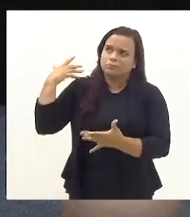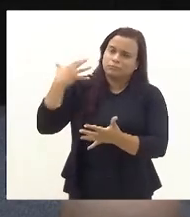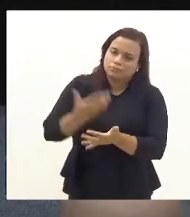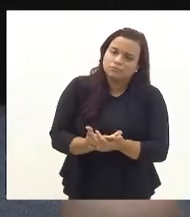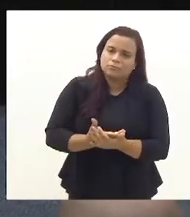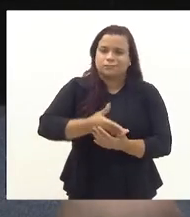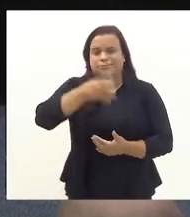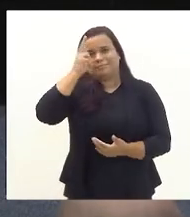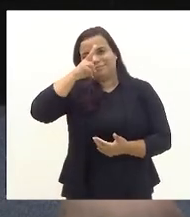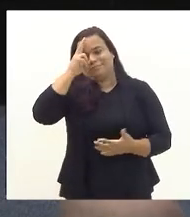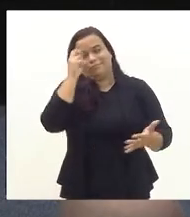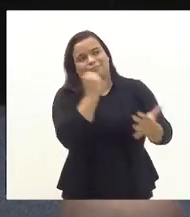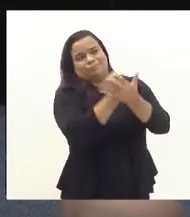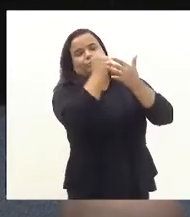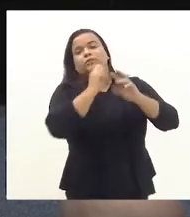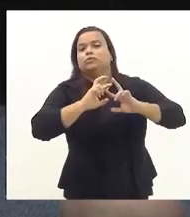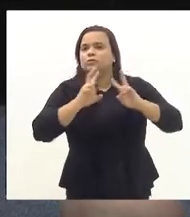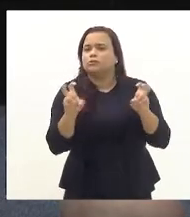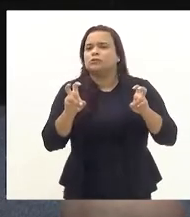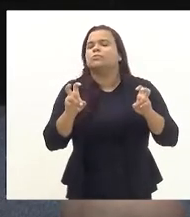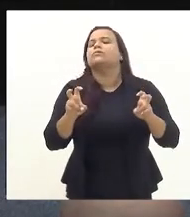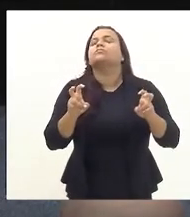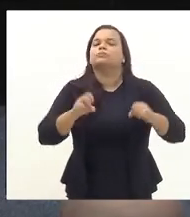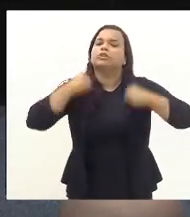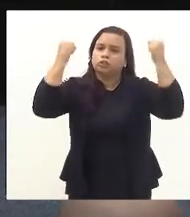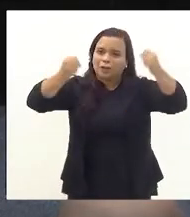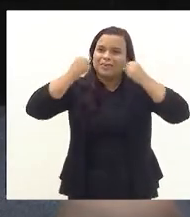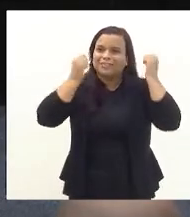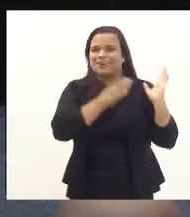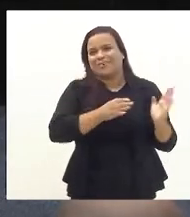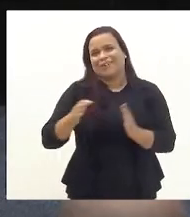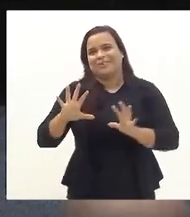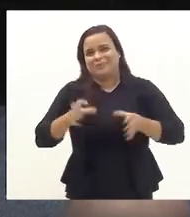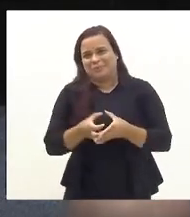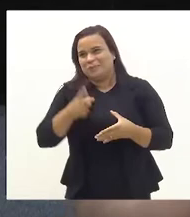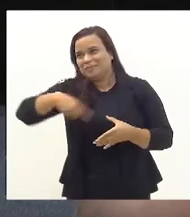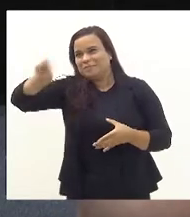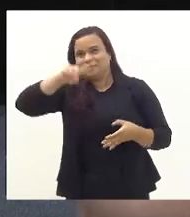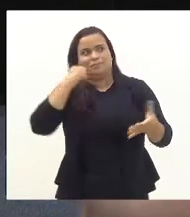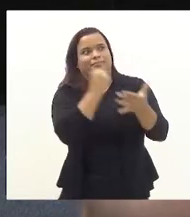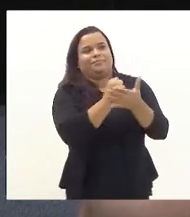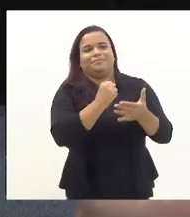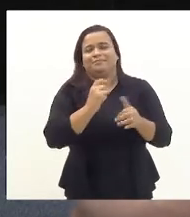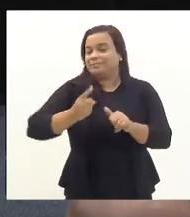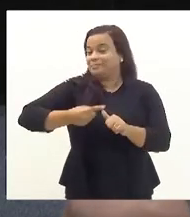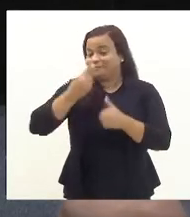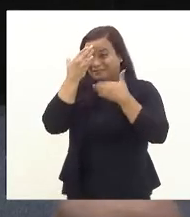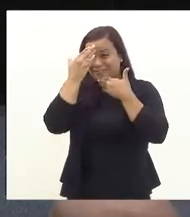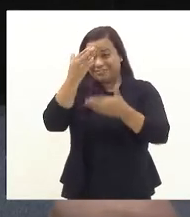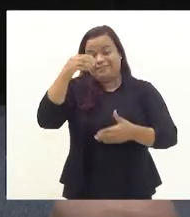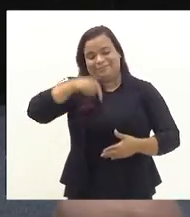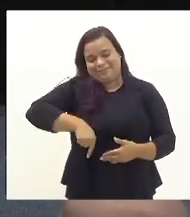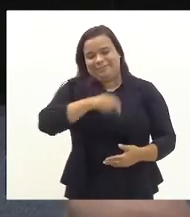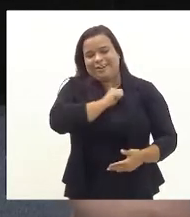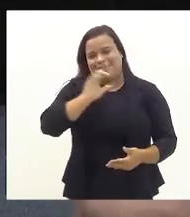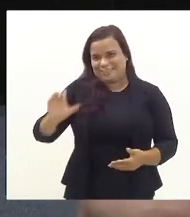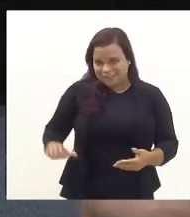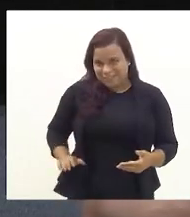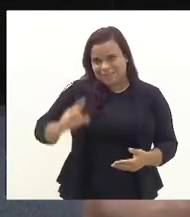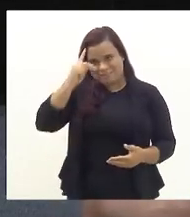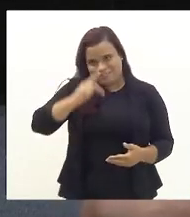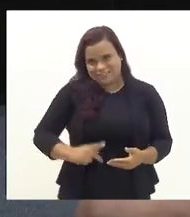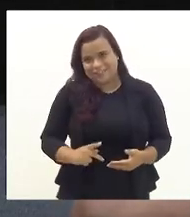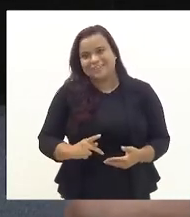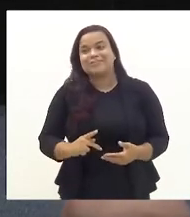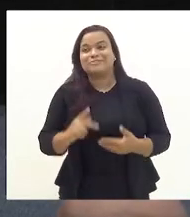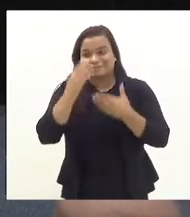e mencionando as torcidas organizadas. Primeiramente, gostaria de agradecer, né, a casa, ao presidente André Siciliano,